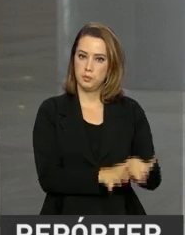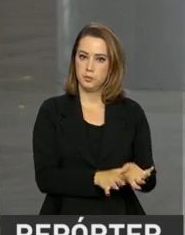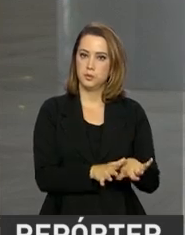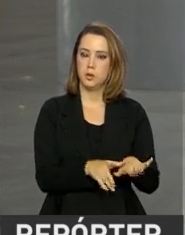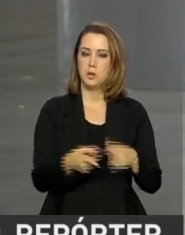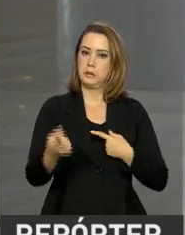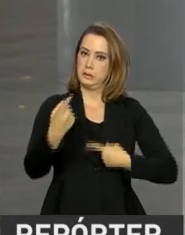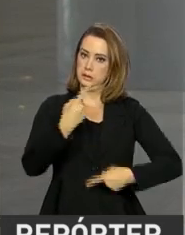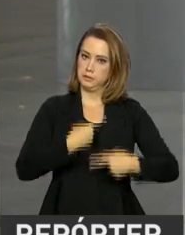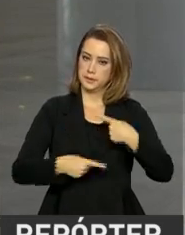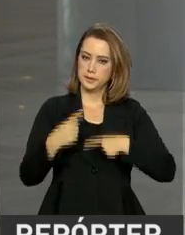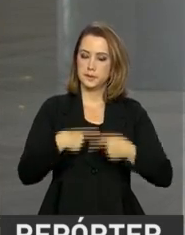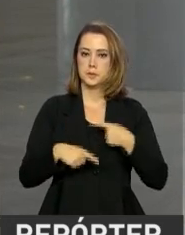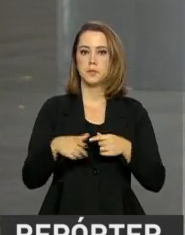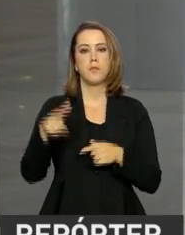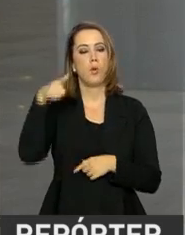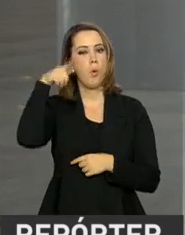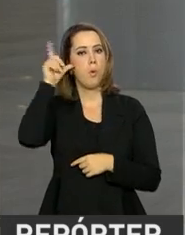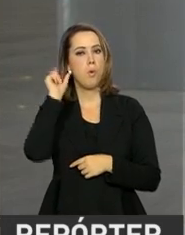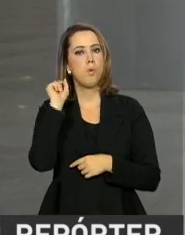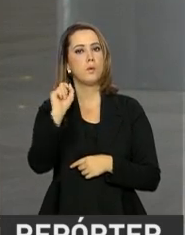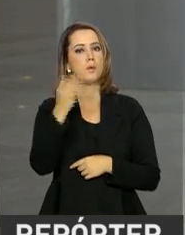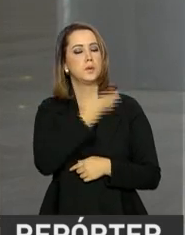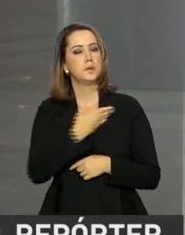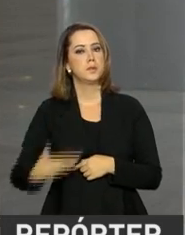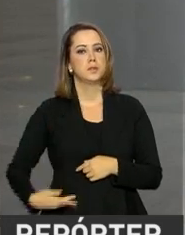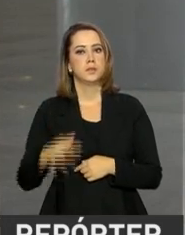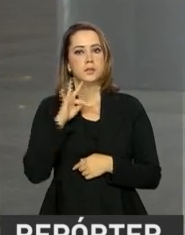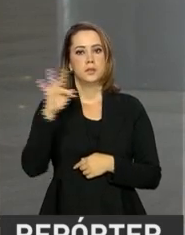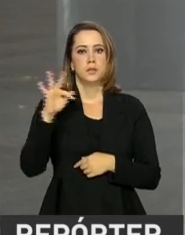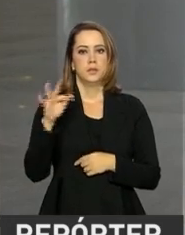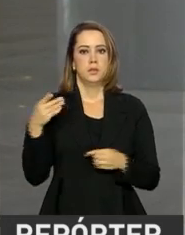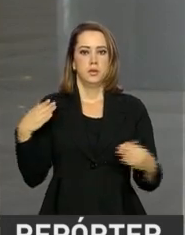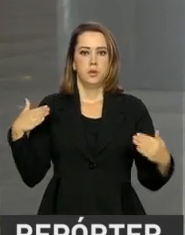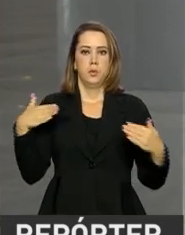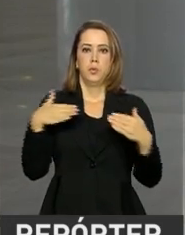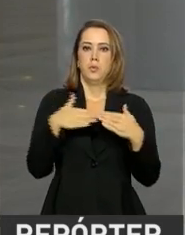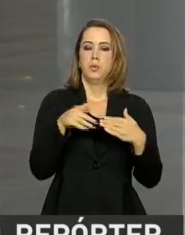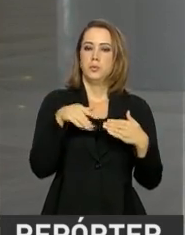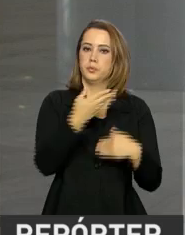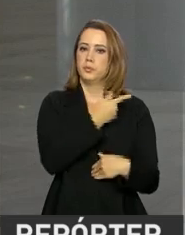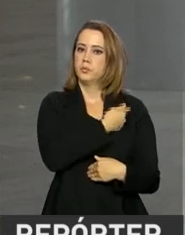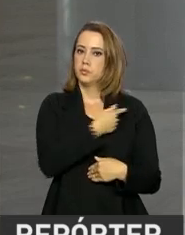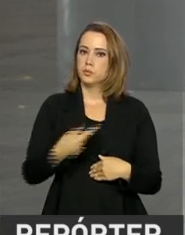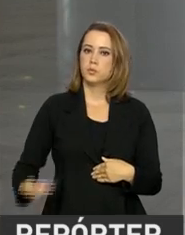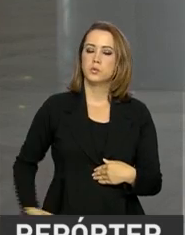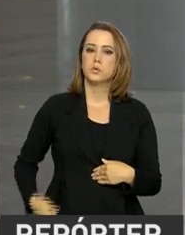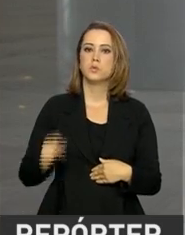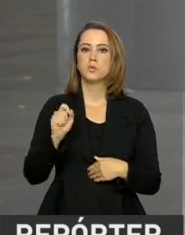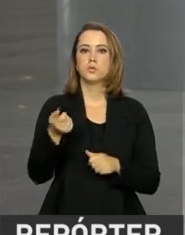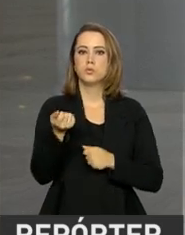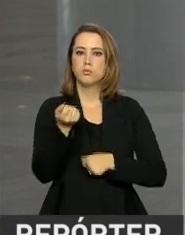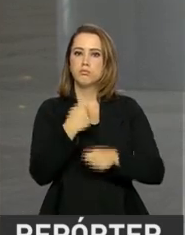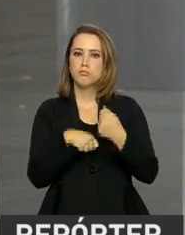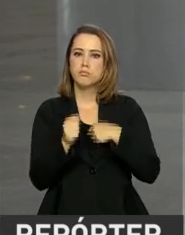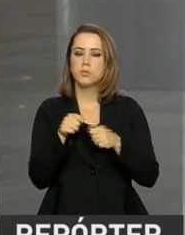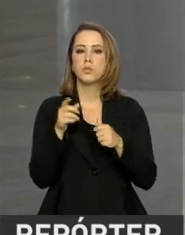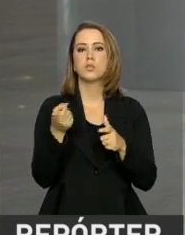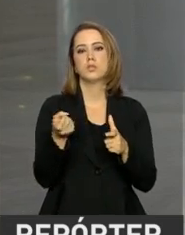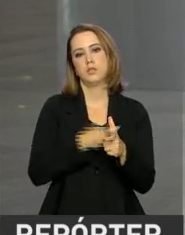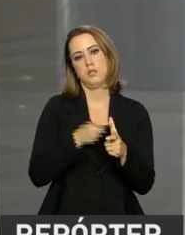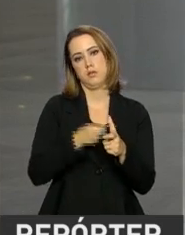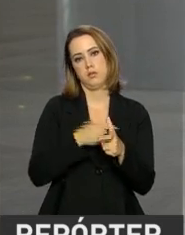a área política ontem o governo federal fechou um acordo com os governadores para a renegociação da dívida dos